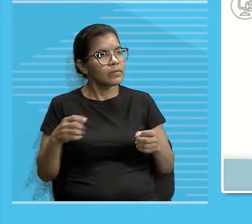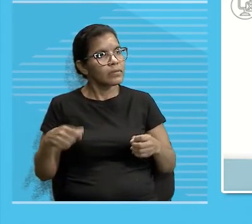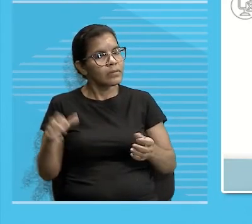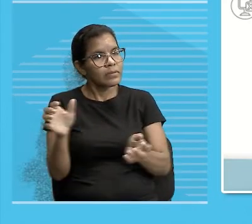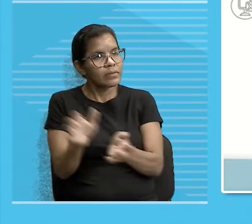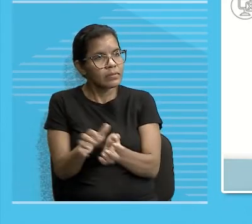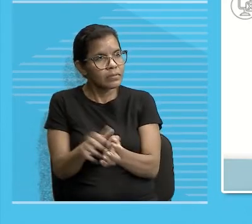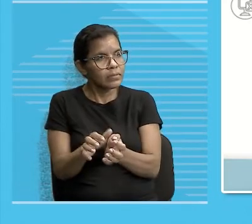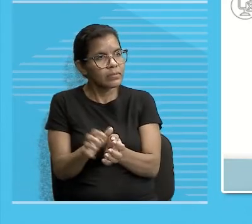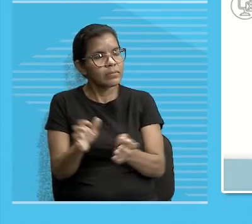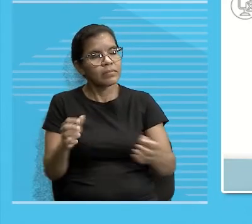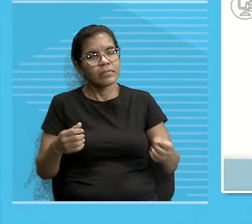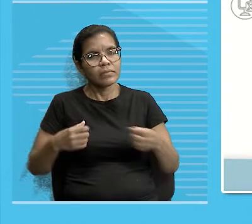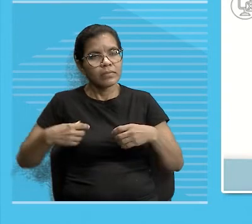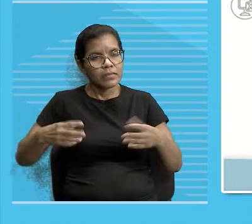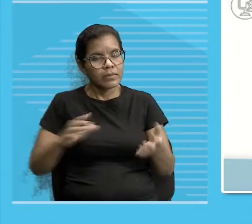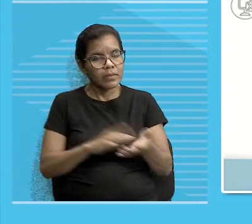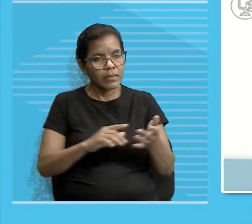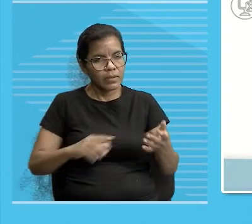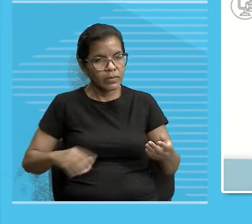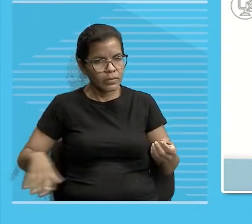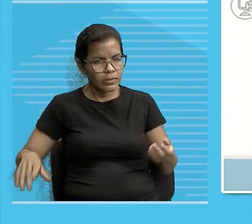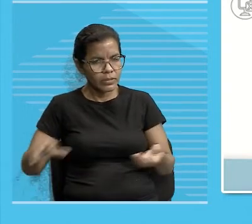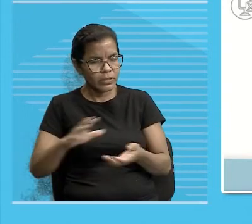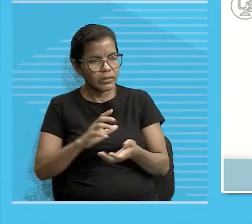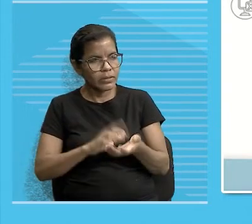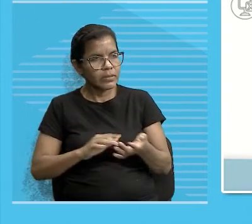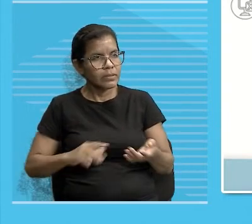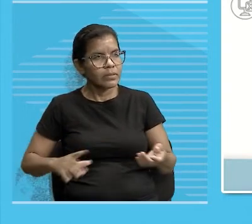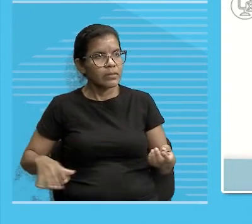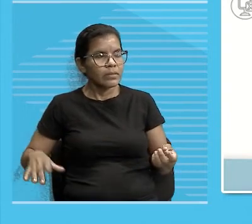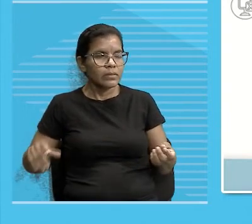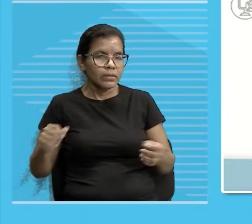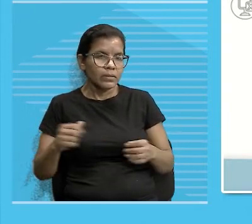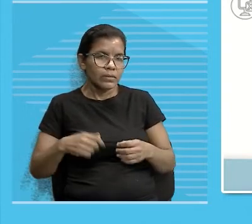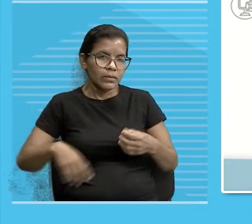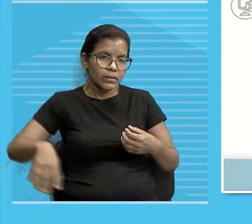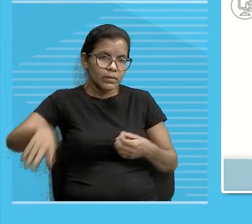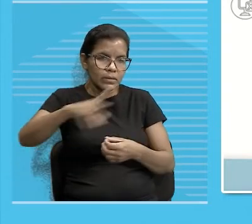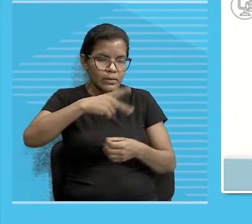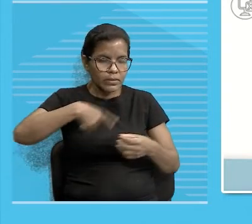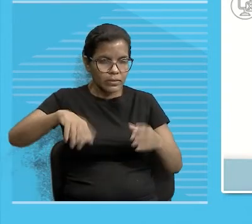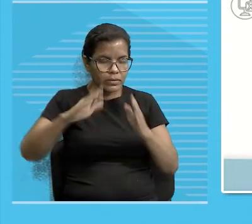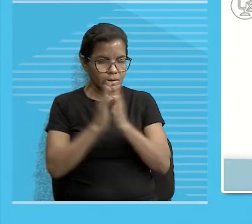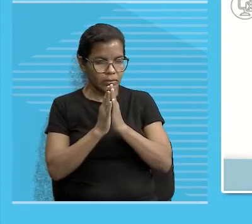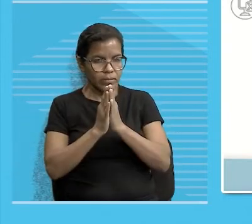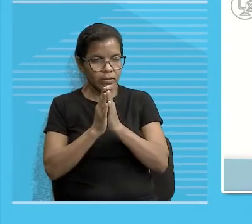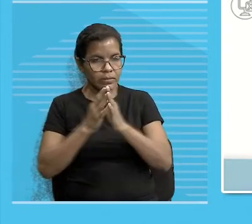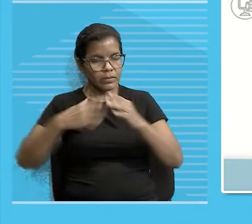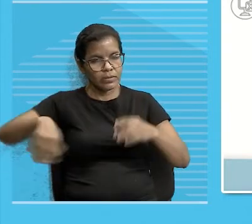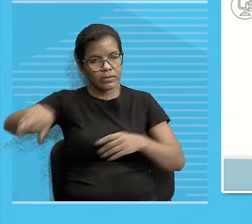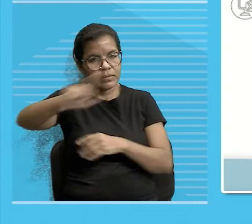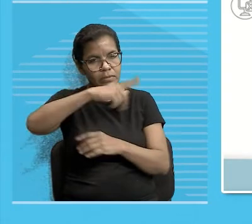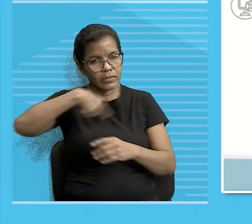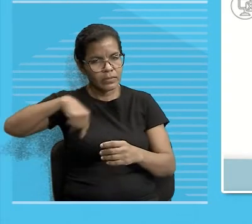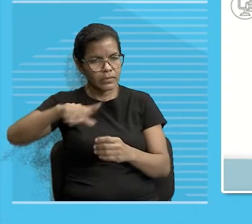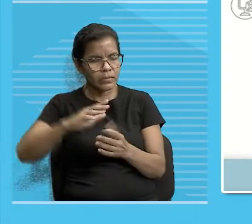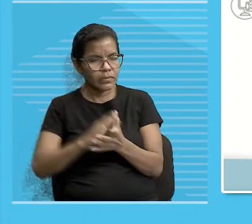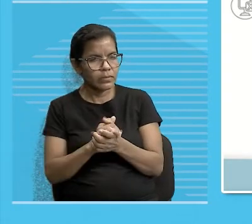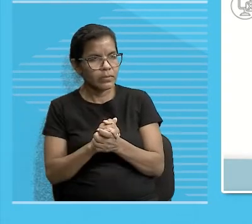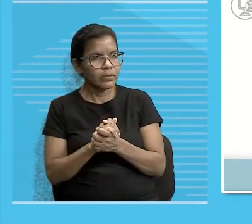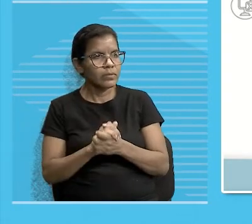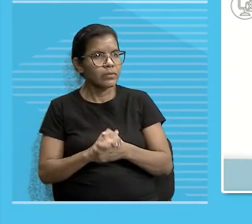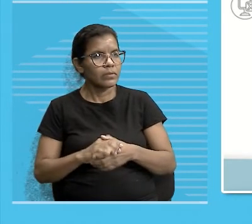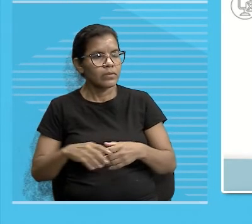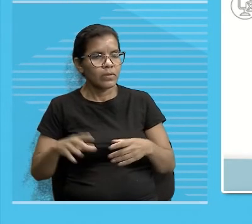quantidade de informações que tem nesse adro aí, né? Nessa espécie de oratório, totalmente adornado com